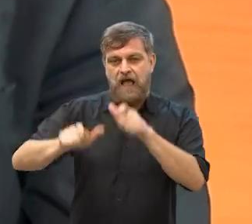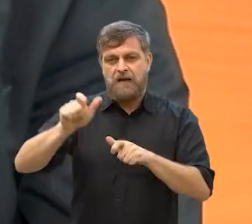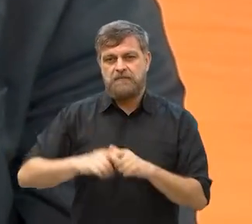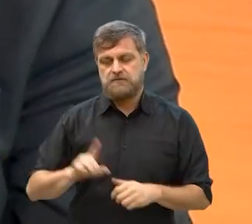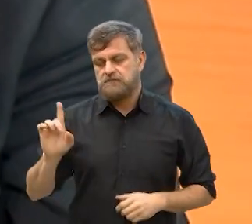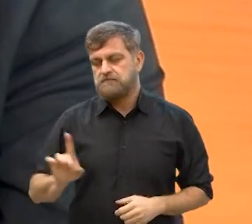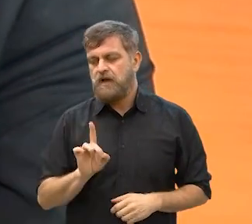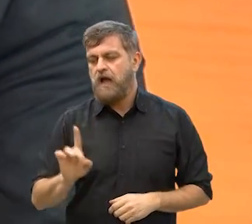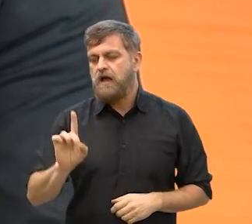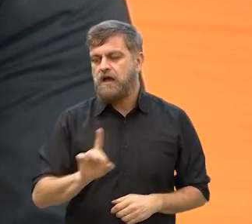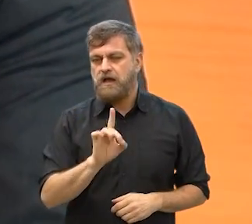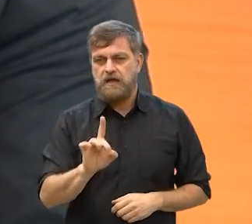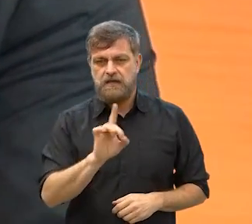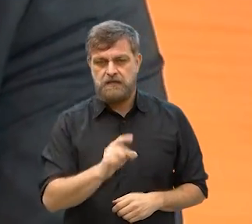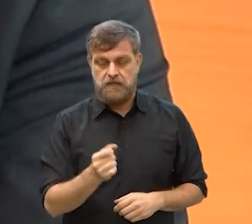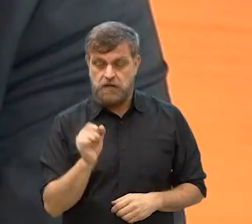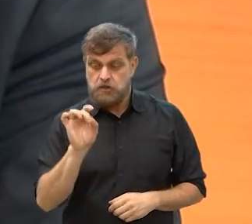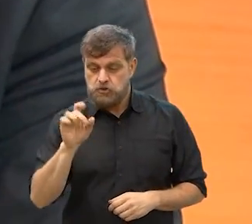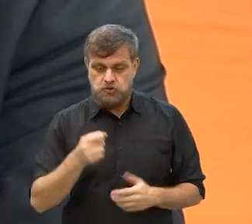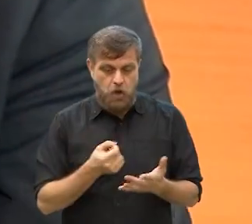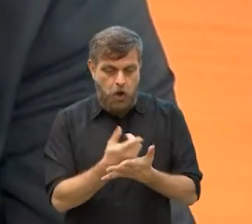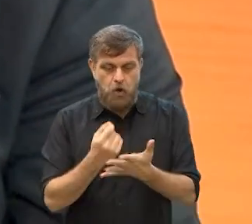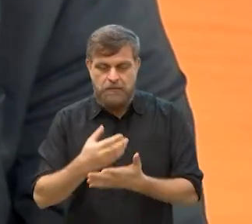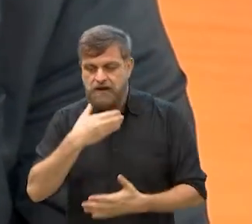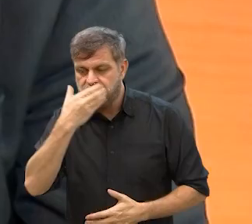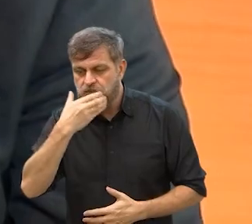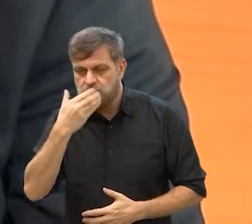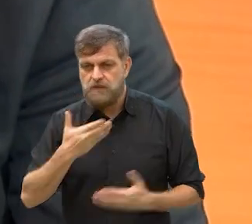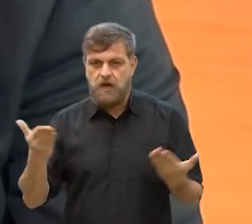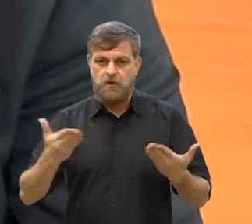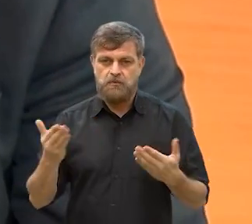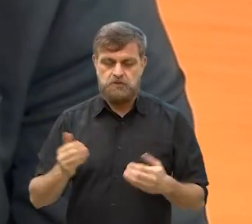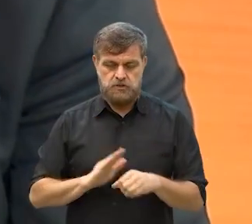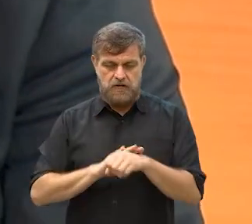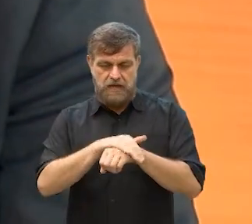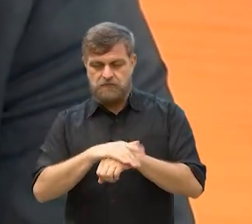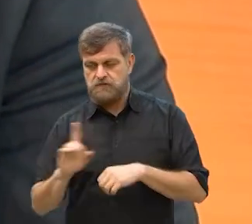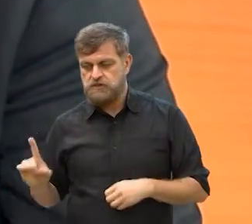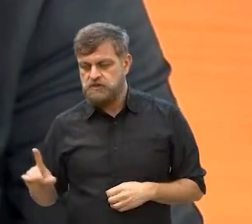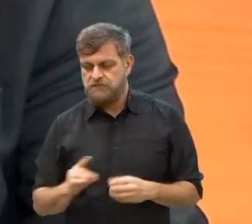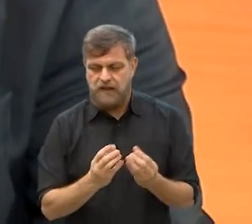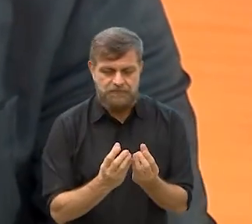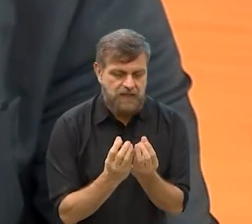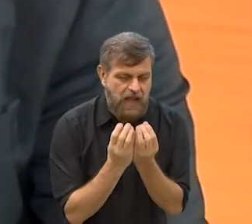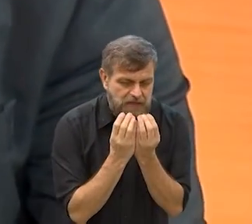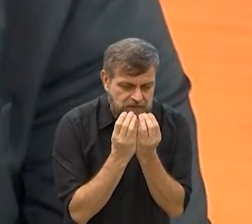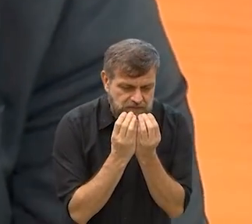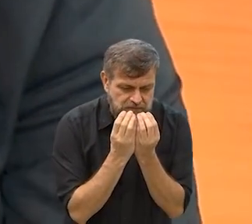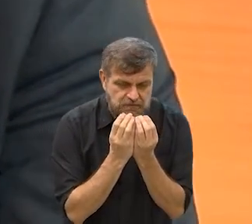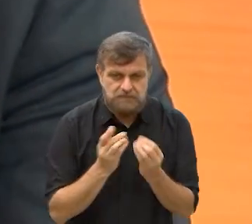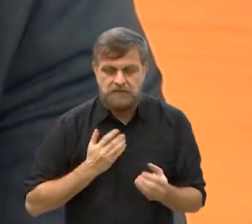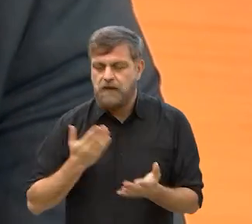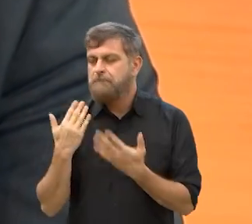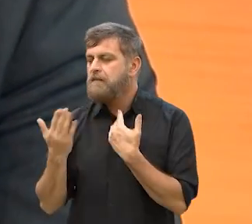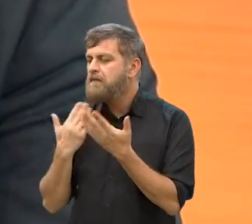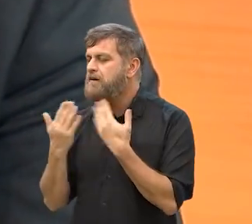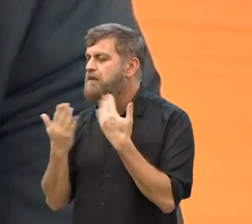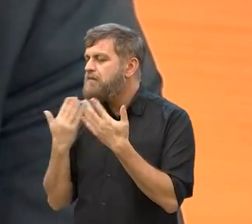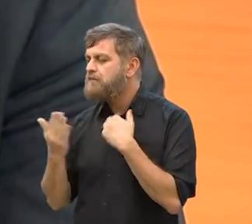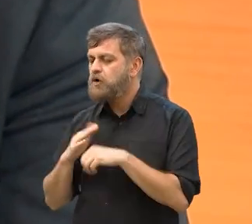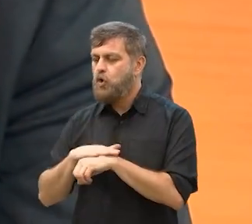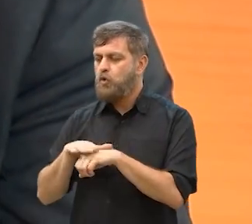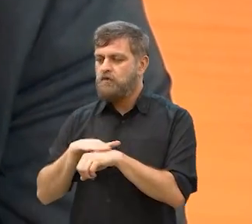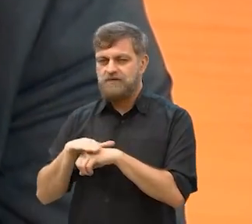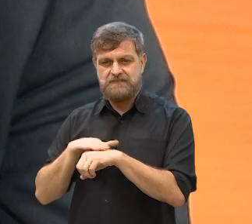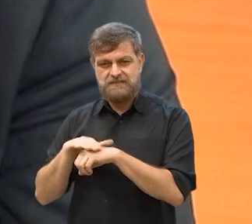A pessoa ia no passado para comprar uma fruta, hoje ele vai, tem um lanche, fica ali batendo um papo,